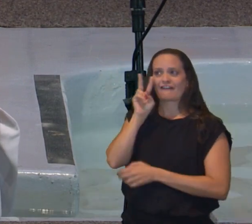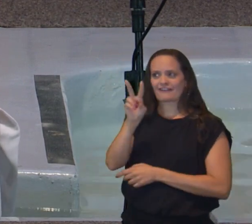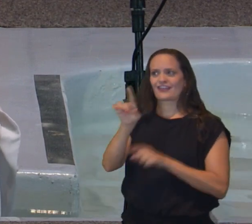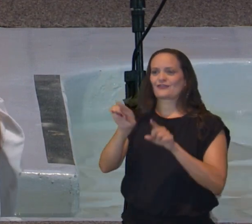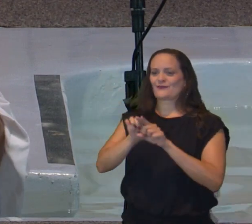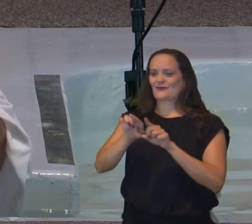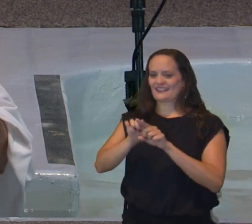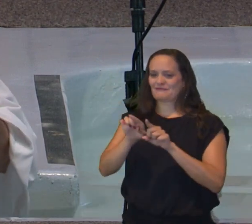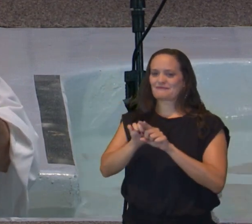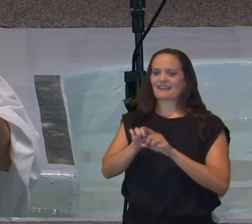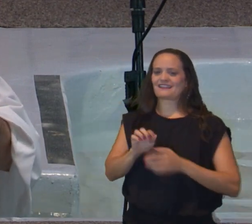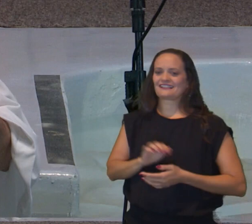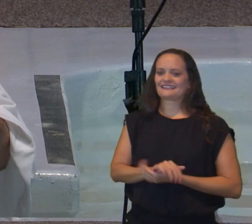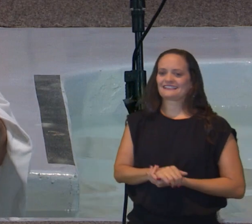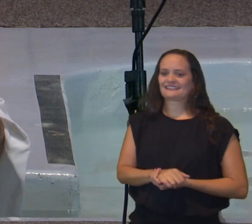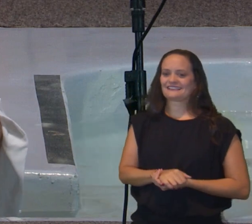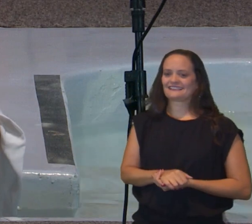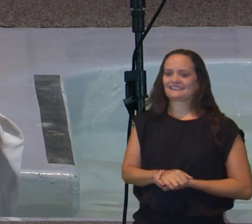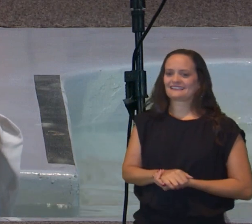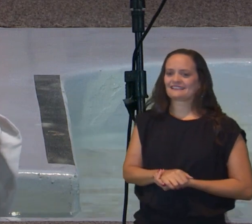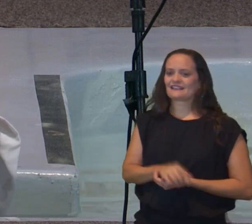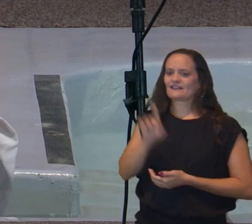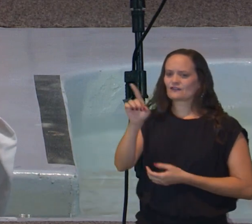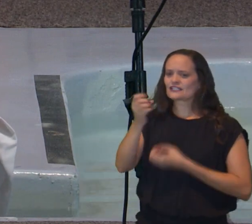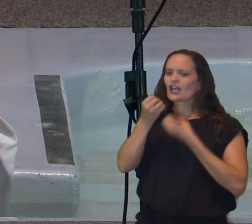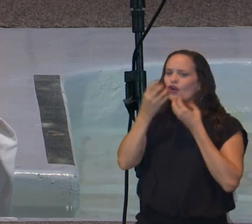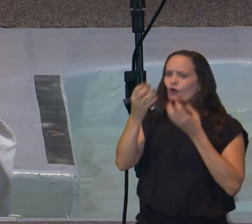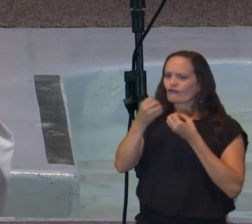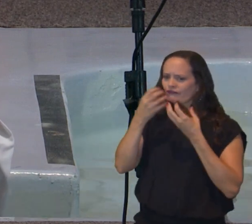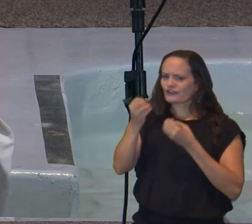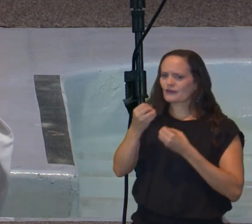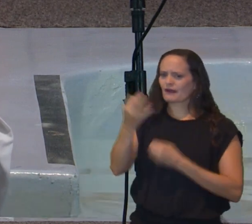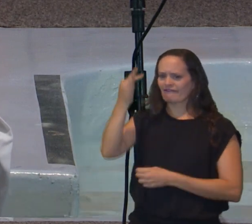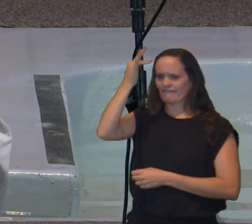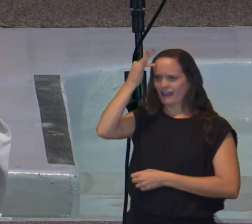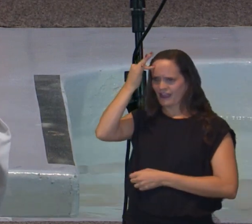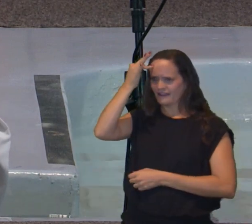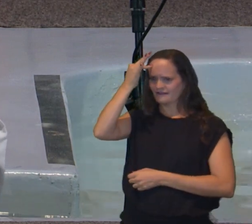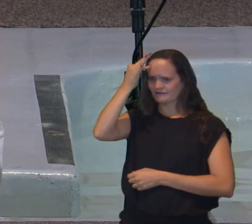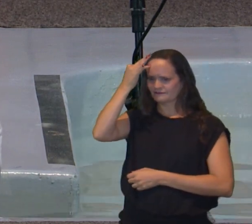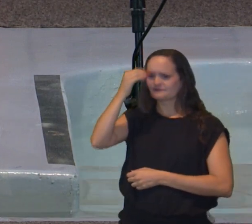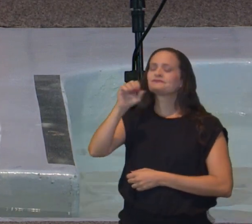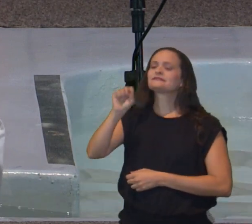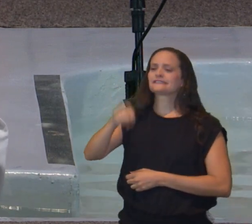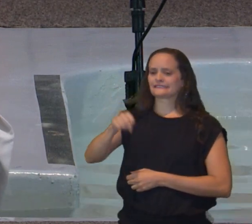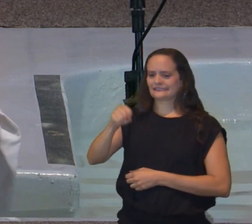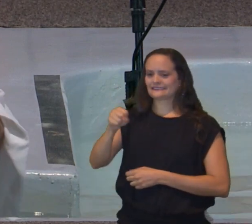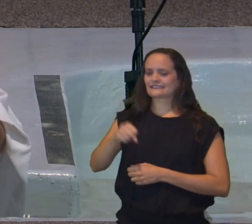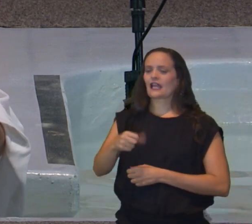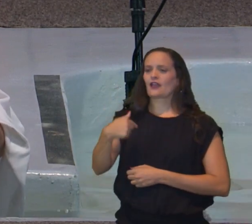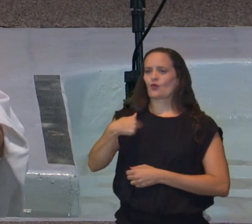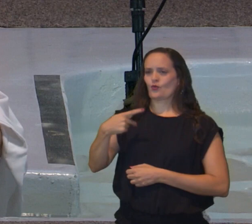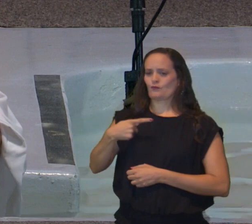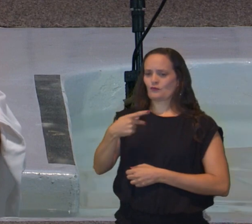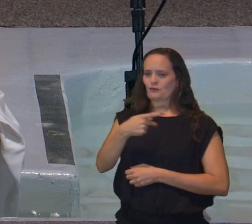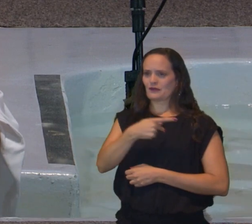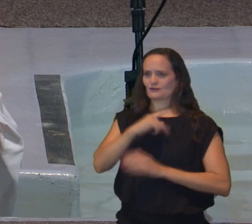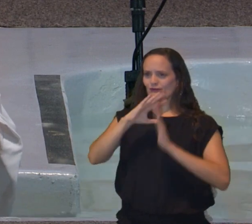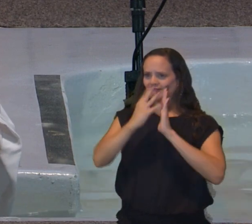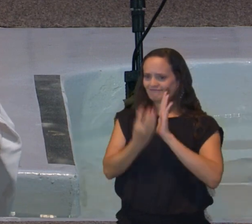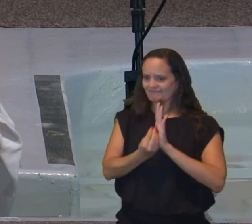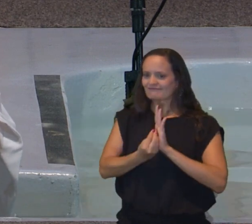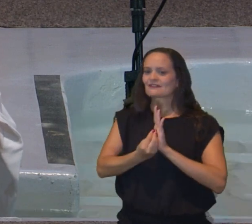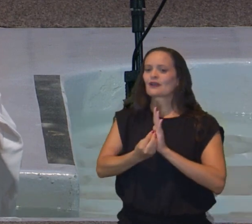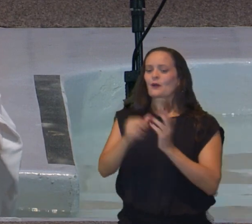participando conosco. Você confirma a sua pública profissão de fé, meu irmão Danilo? Como ministro do Evangelho, eu